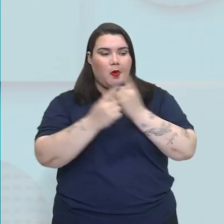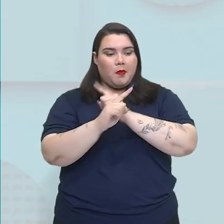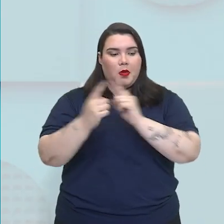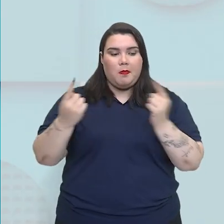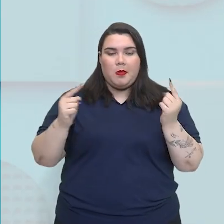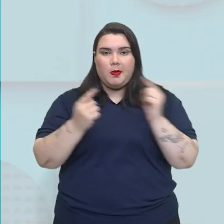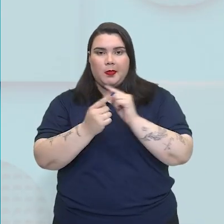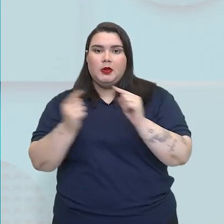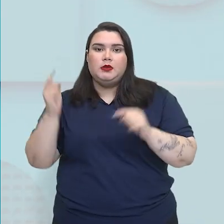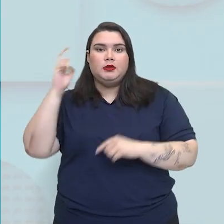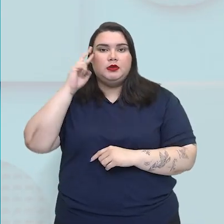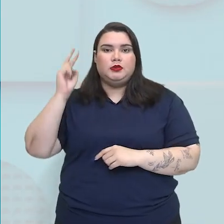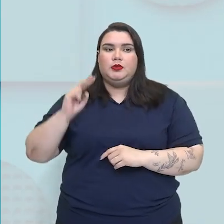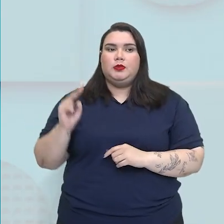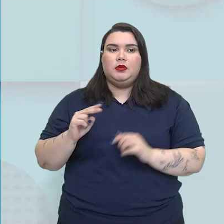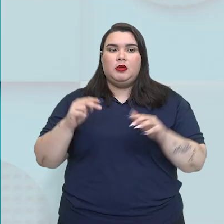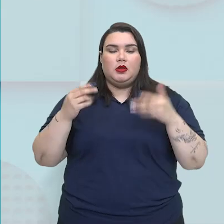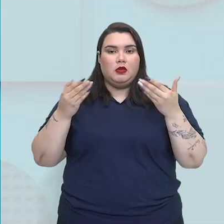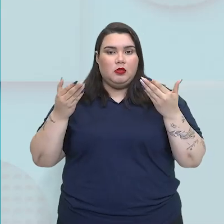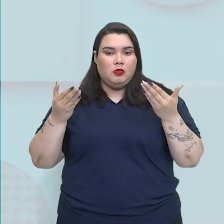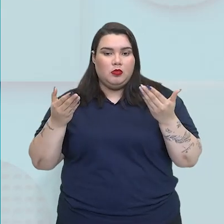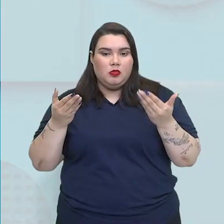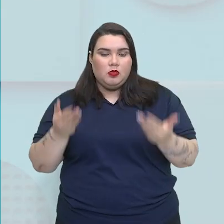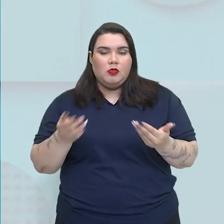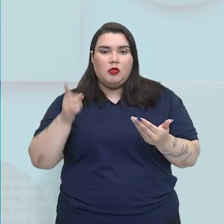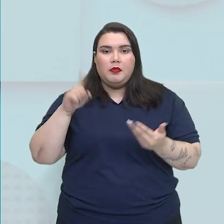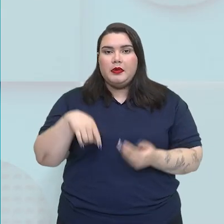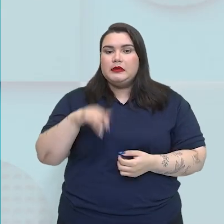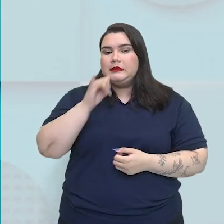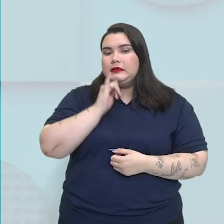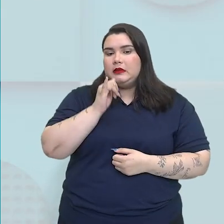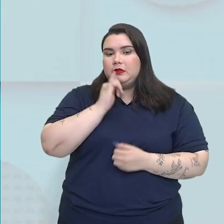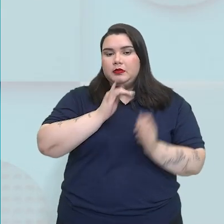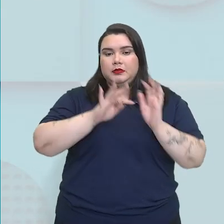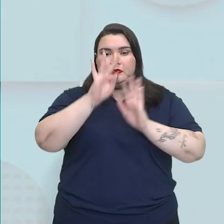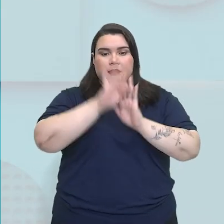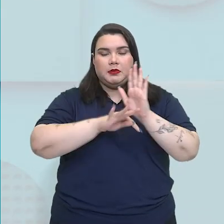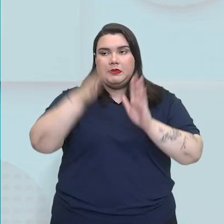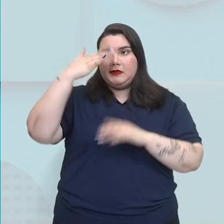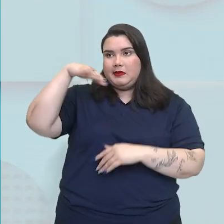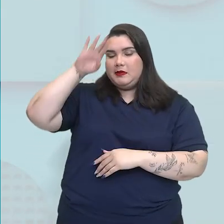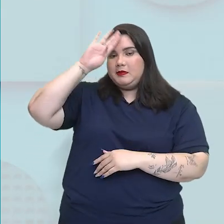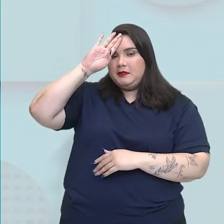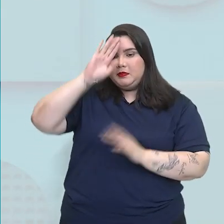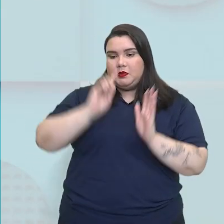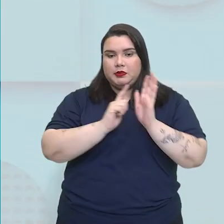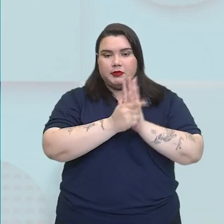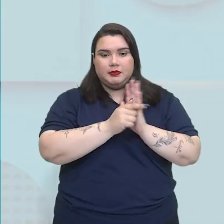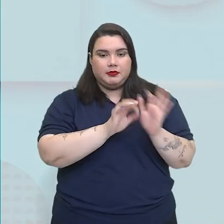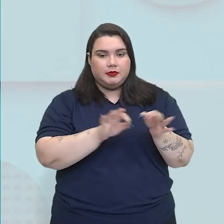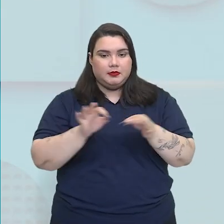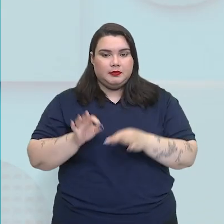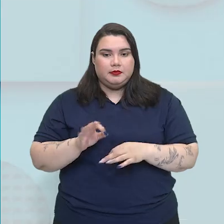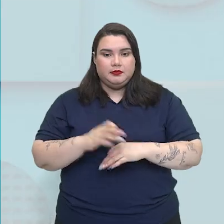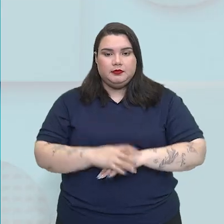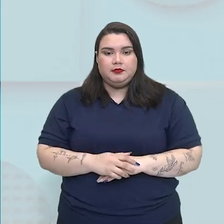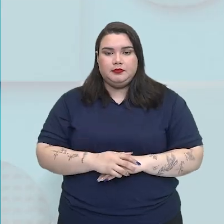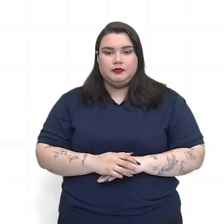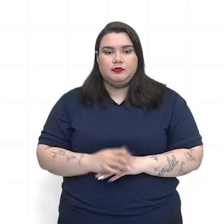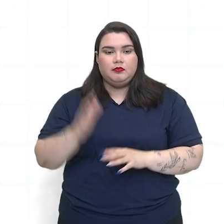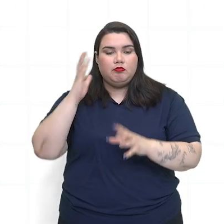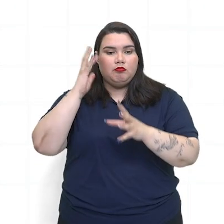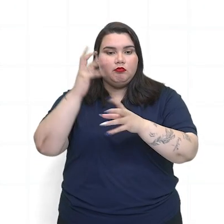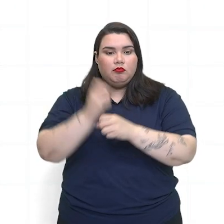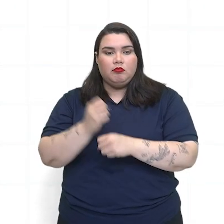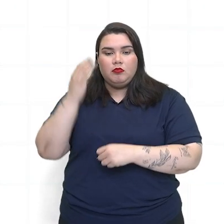a história, né? Então, esse é um exemplo de um texto dramático, tá? Um gênero dramático. Vamos só